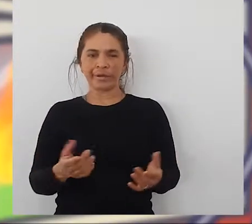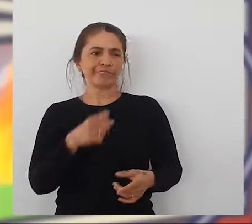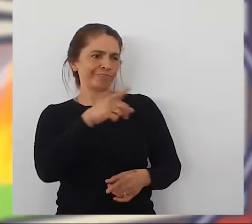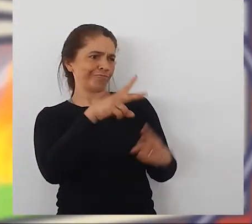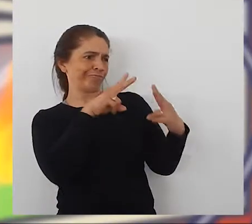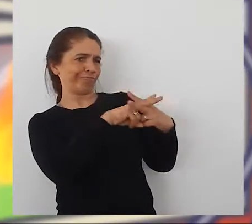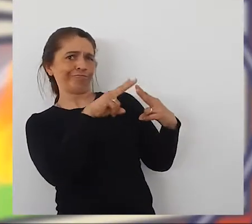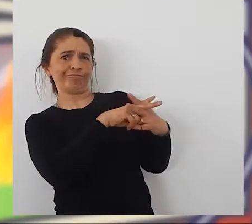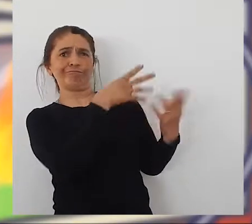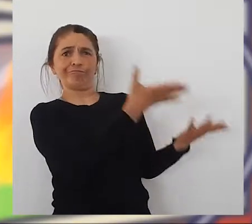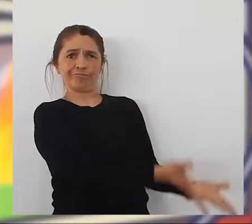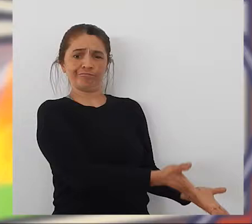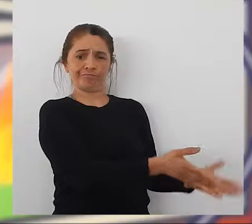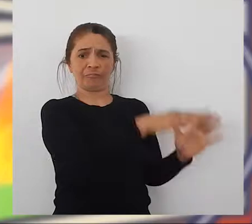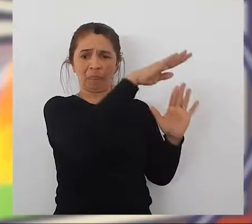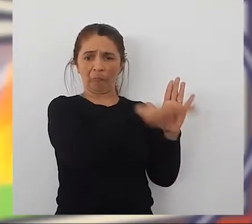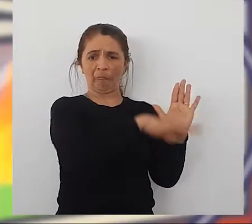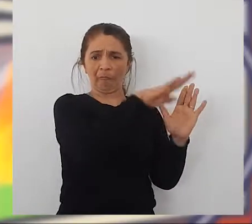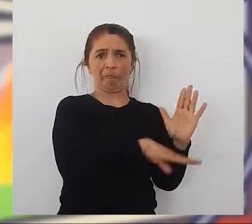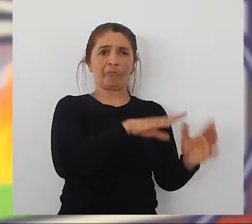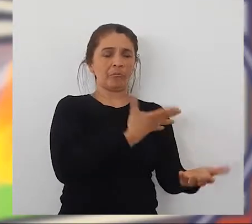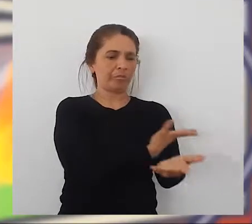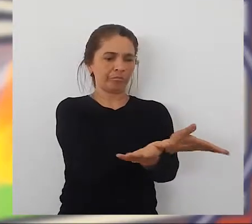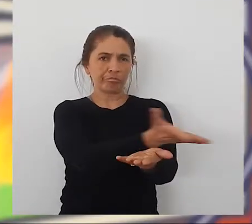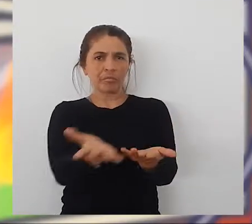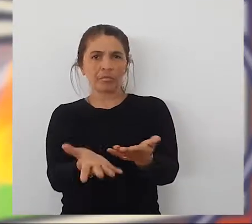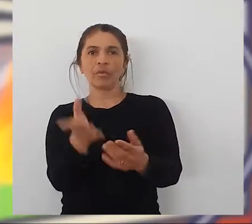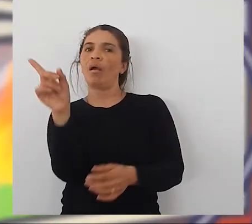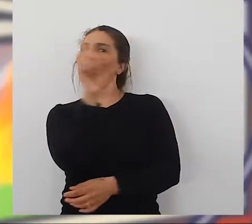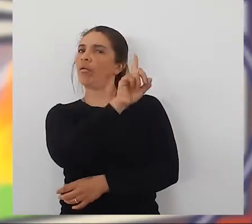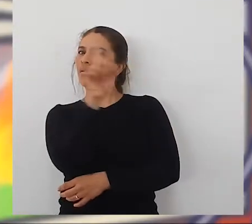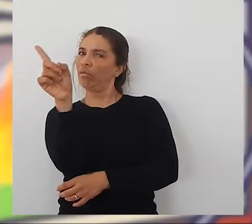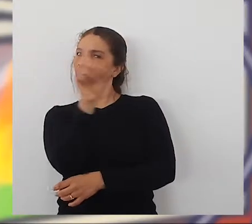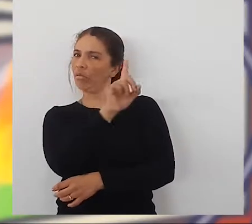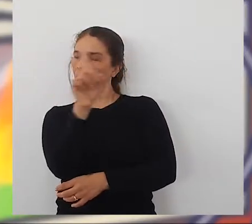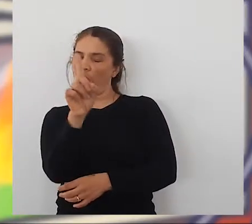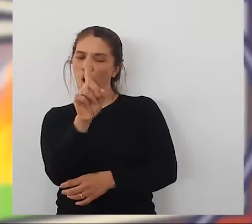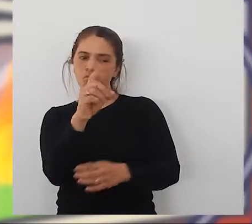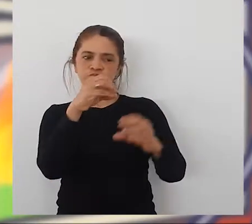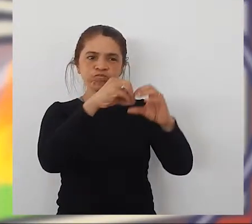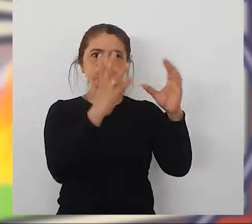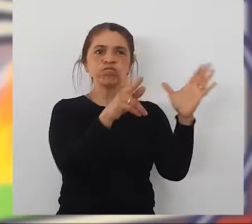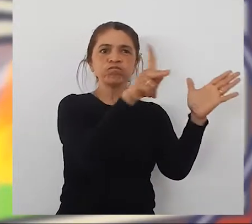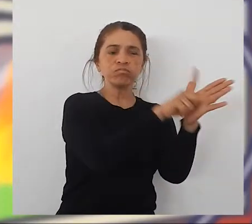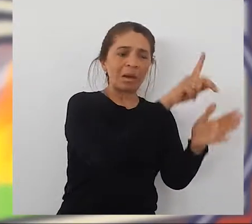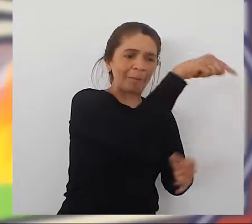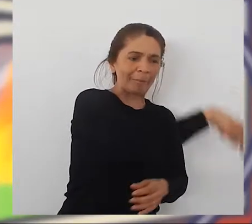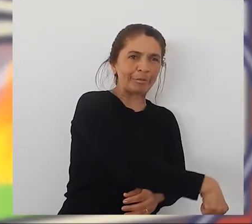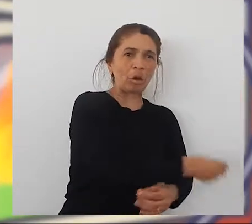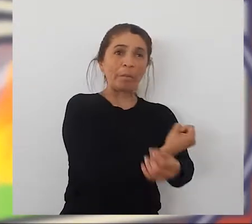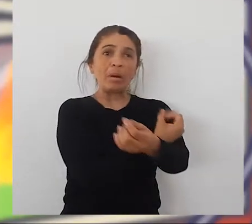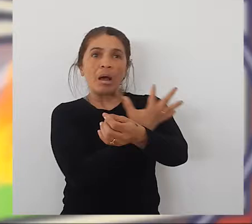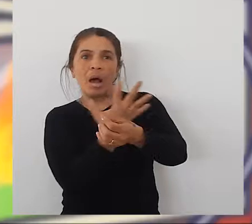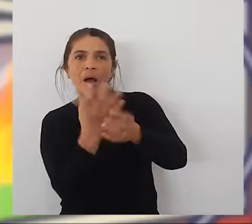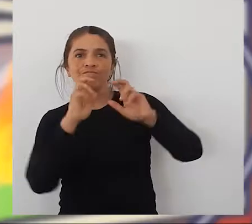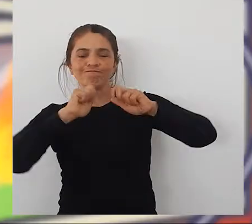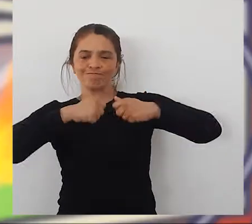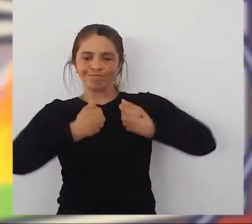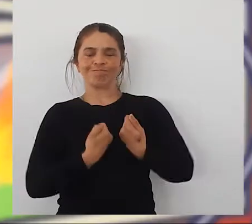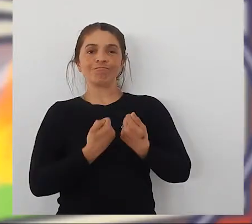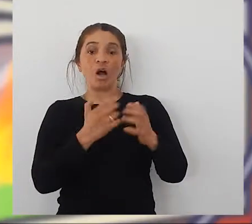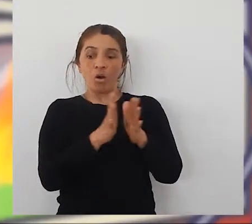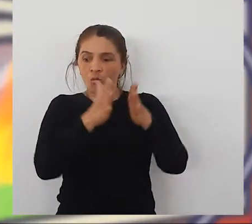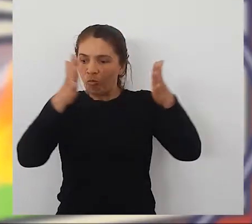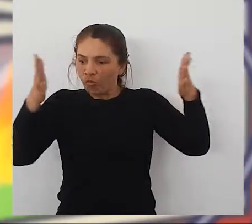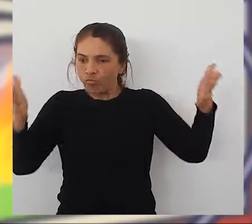de vandalismo, queda de balões, limpeza de pasto? Ah não! Isso terá consequências drásticas para o cerrado, pois ocorre